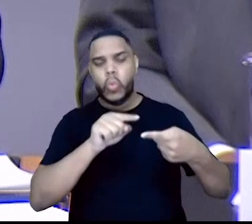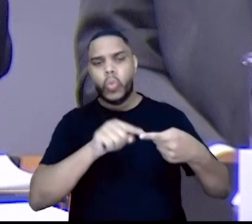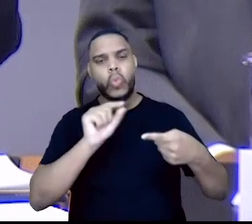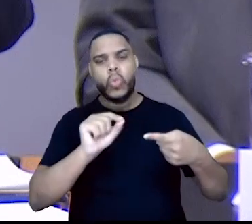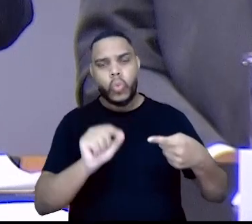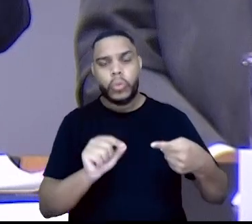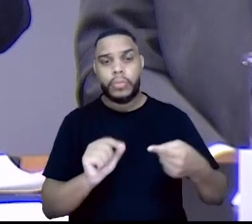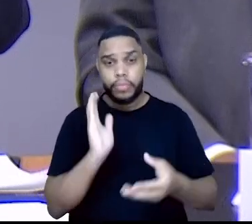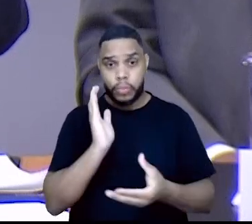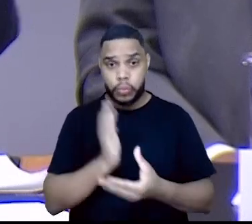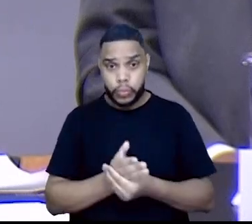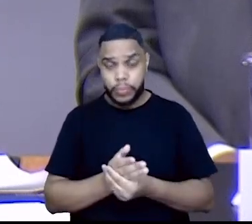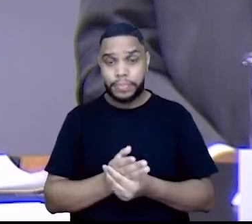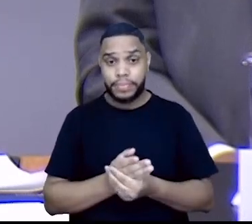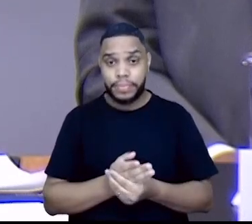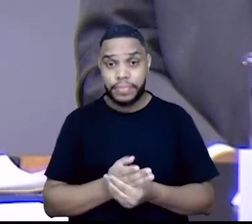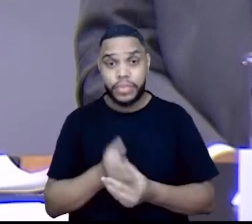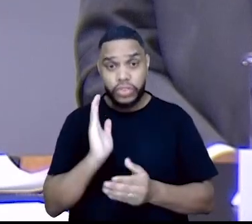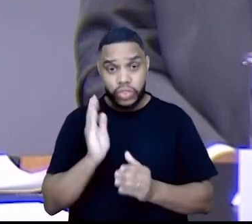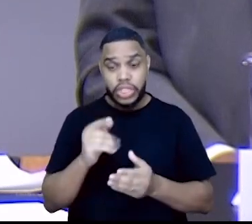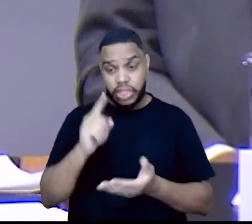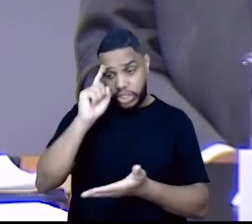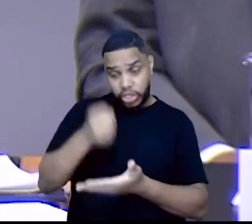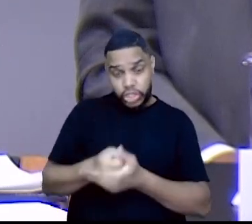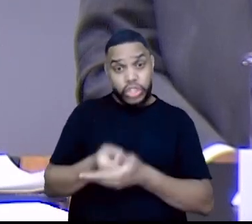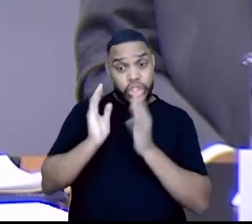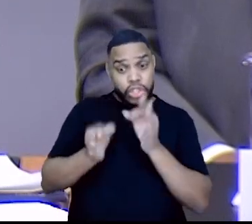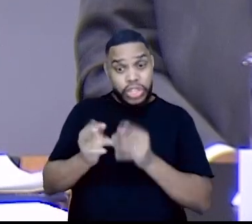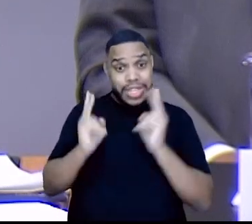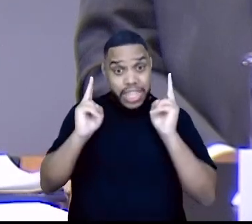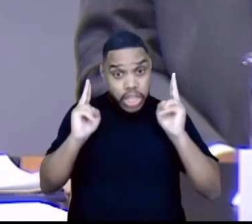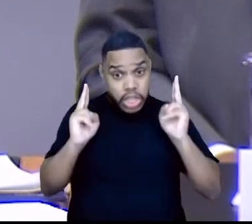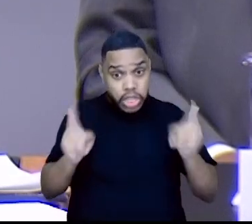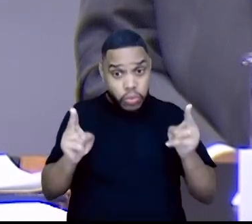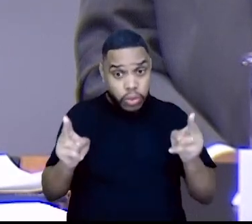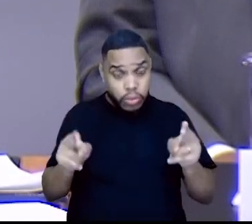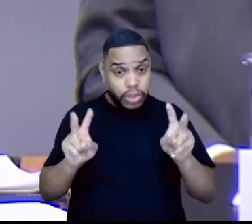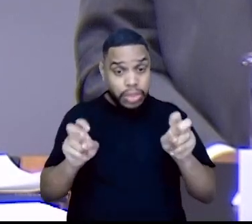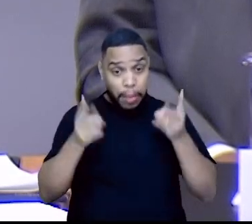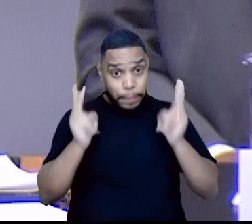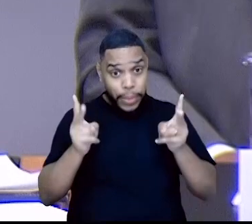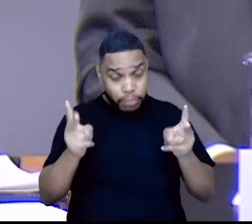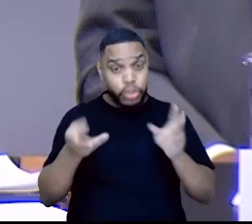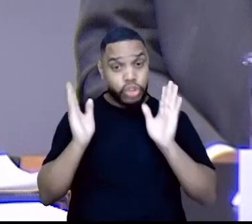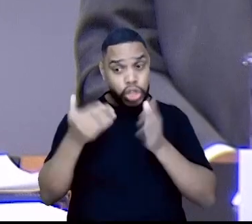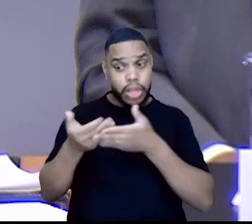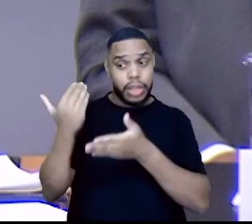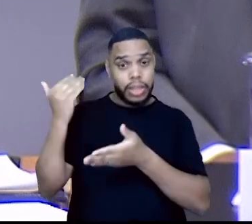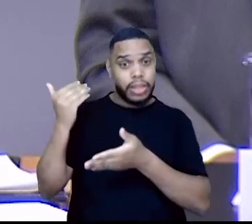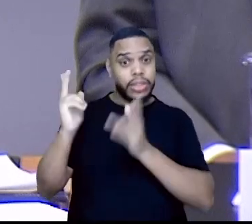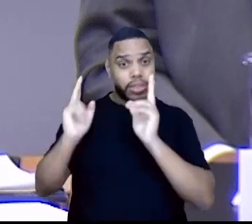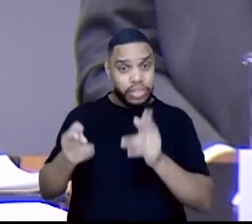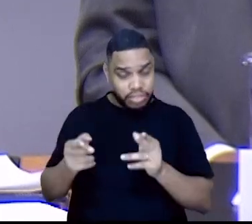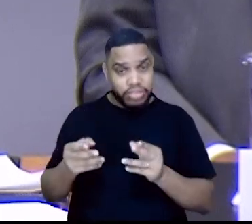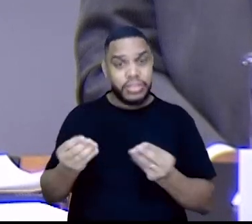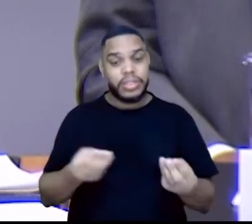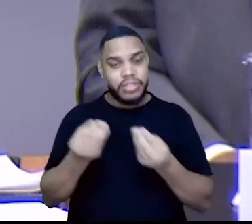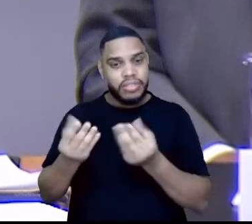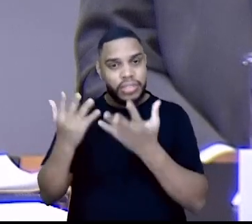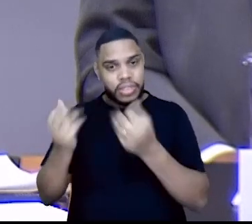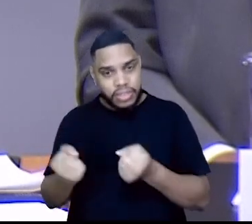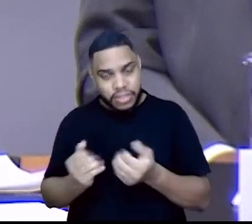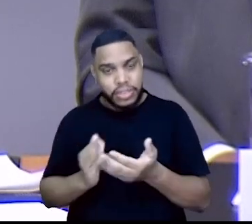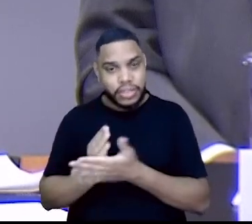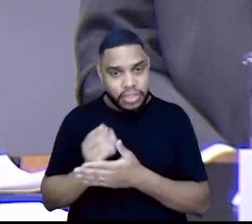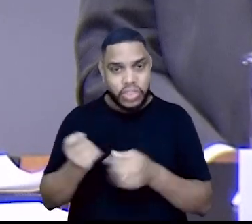chegam, quais os que já têm repercussão geral, ou favorável, ou negativa de repercussão geral, que não vão ser